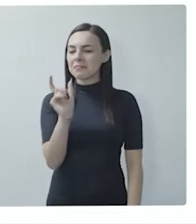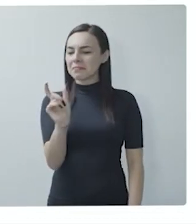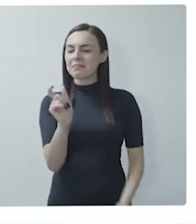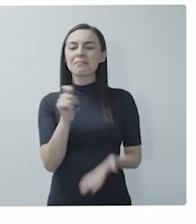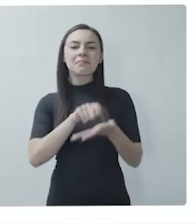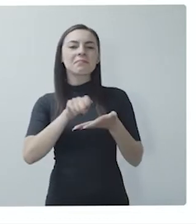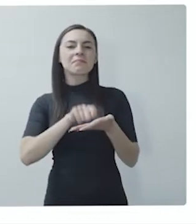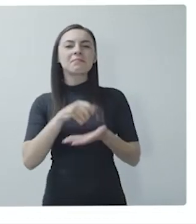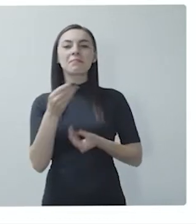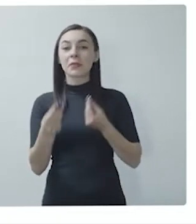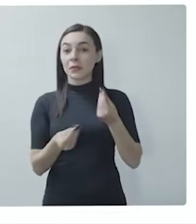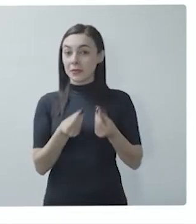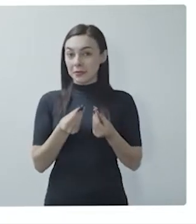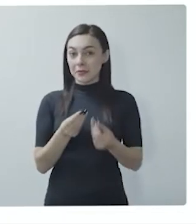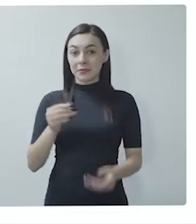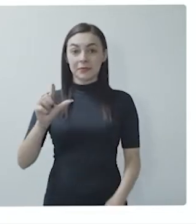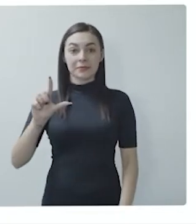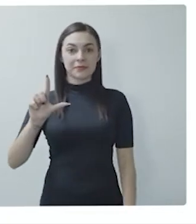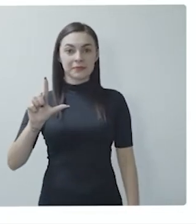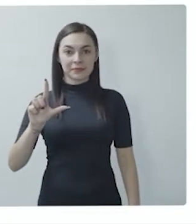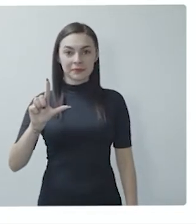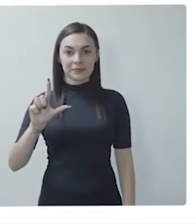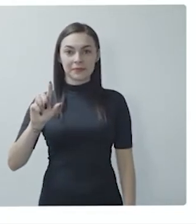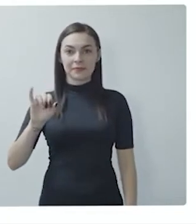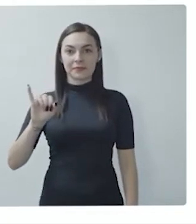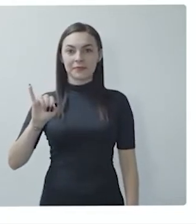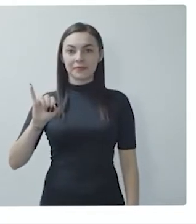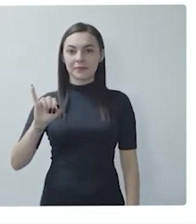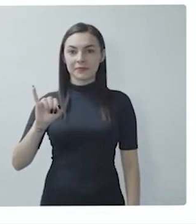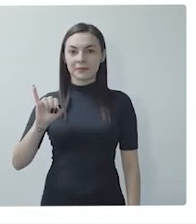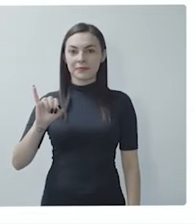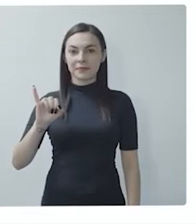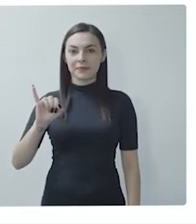limão? O L, o I...